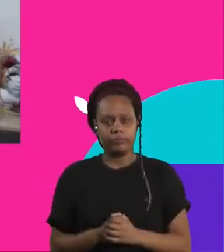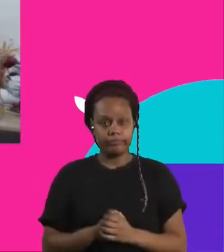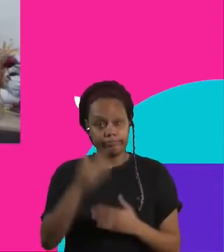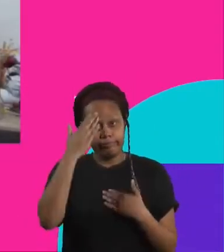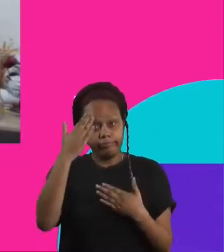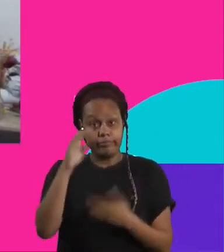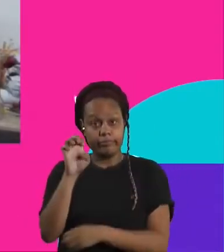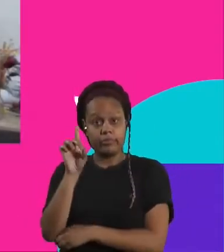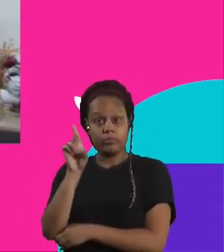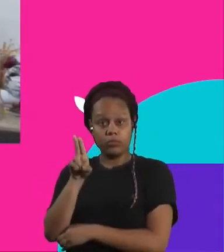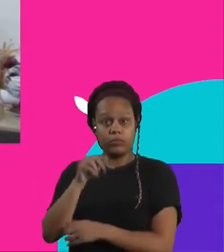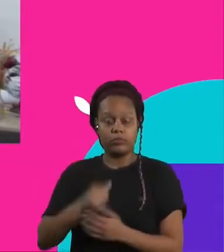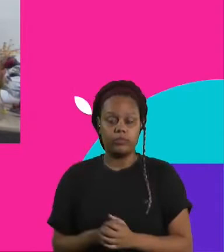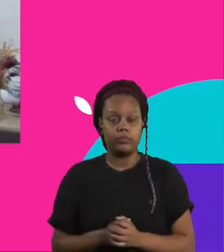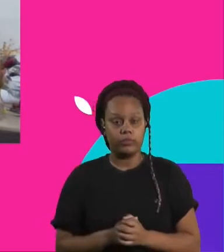Obrigado, Edu.